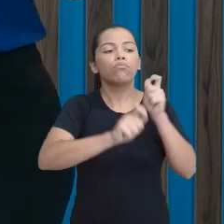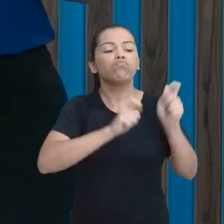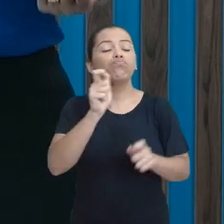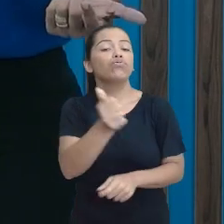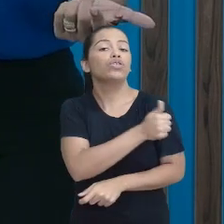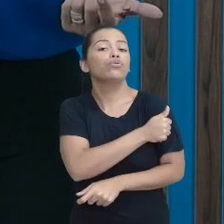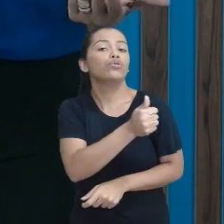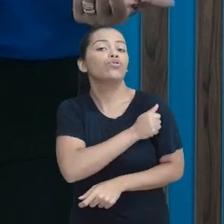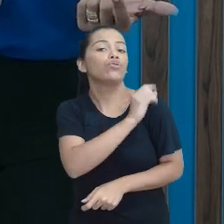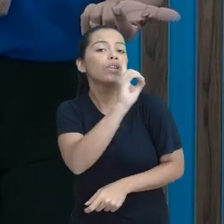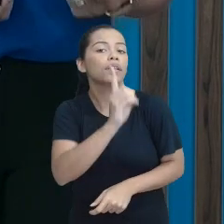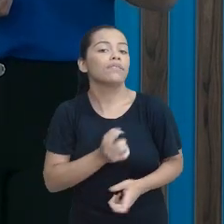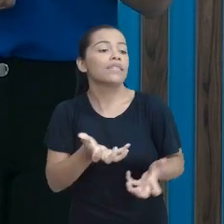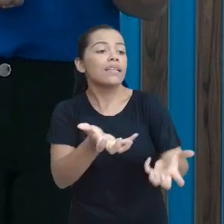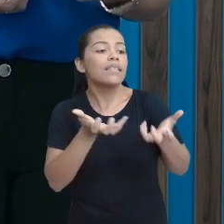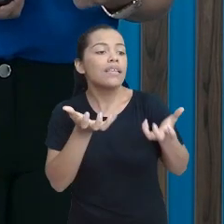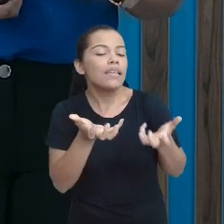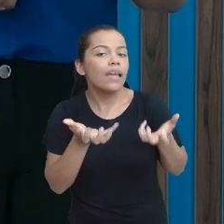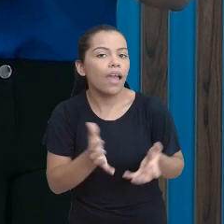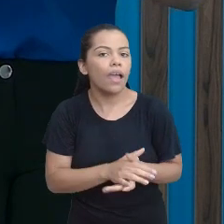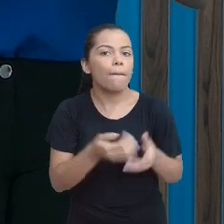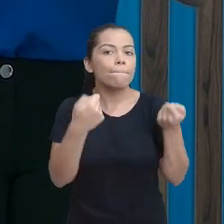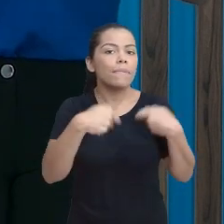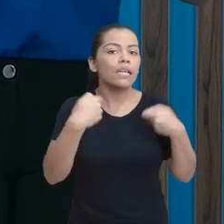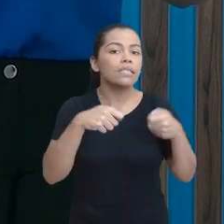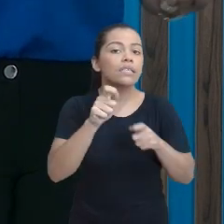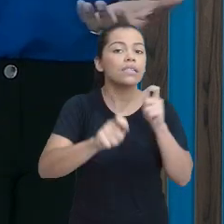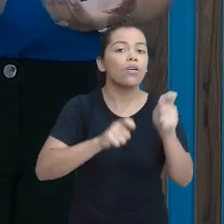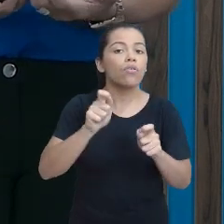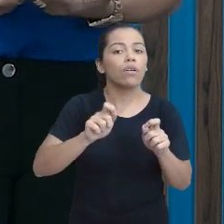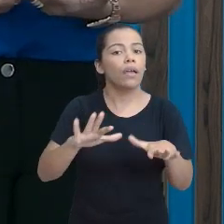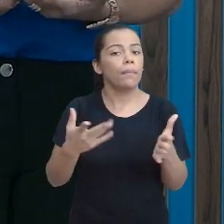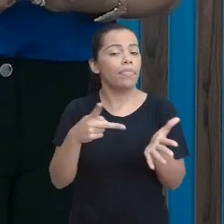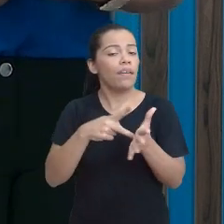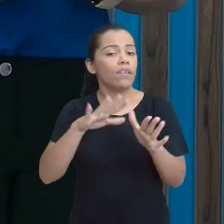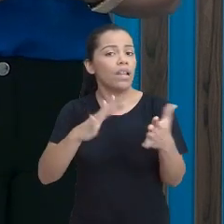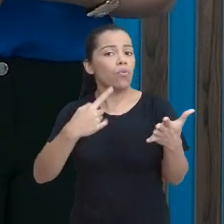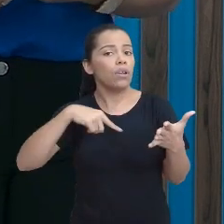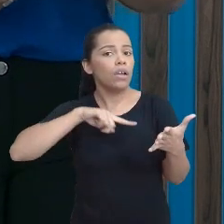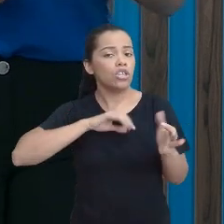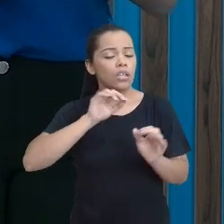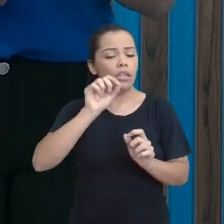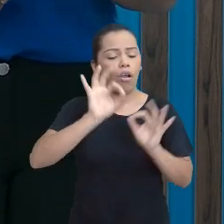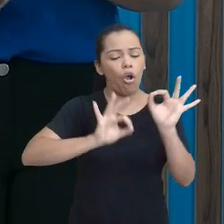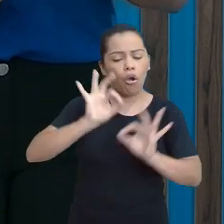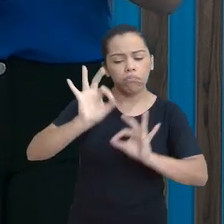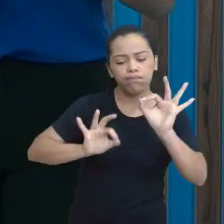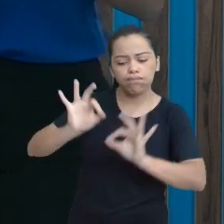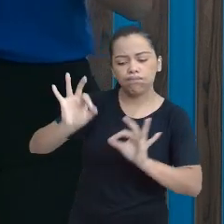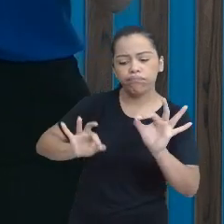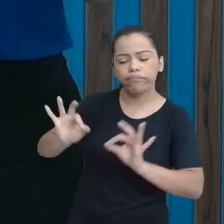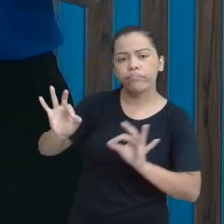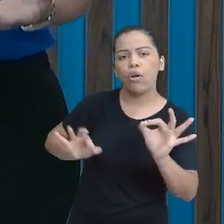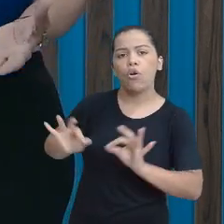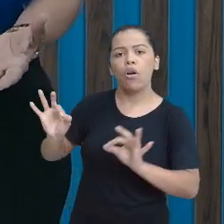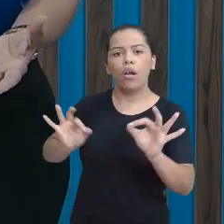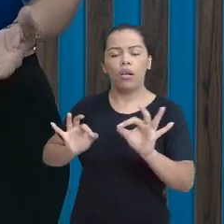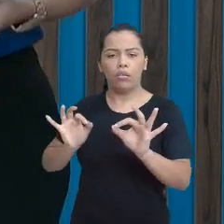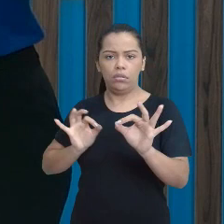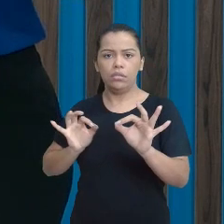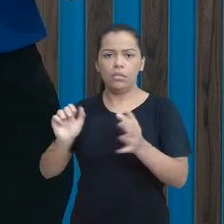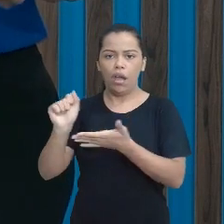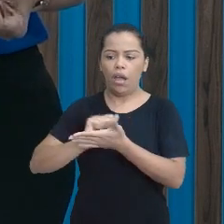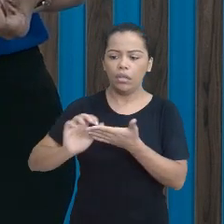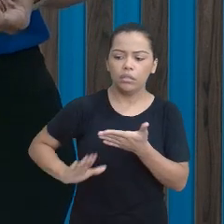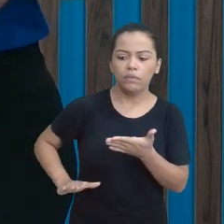o que ele quer. Não é? Na verdade, quando a gente planeja uma ação, muitas vezes a gente não considera o que o estudante deseja,